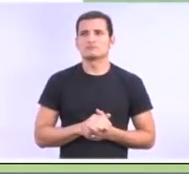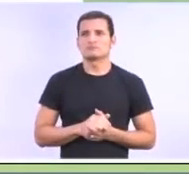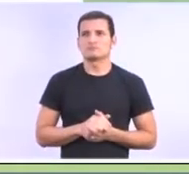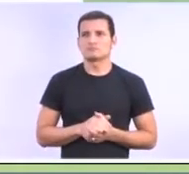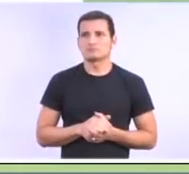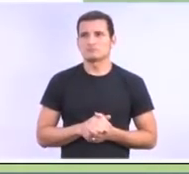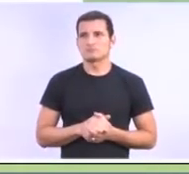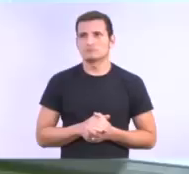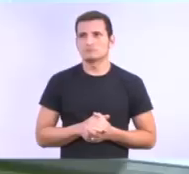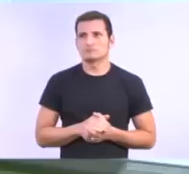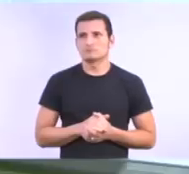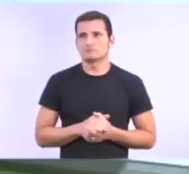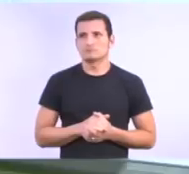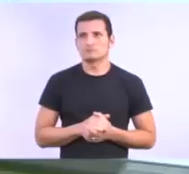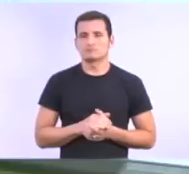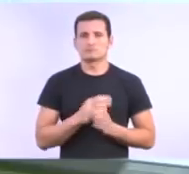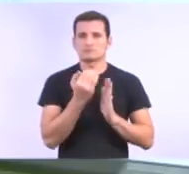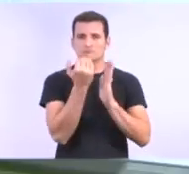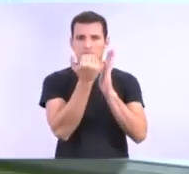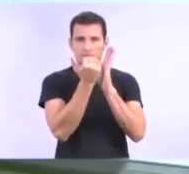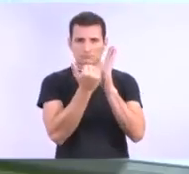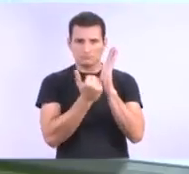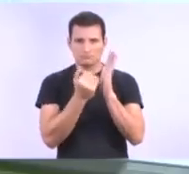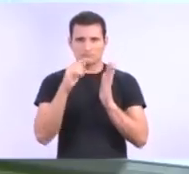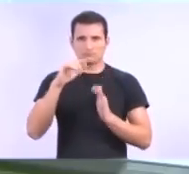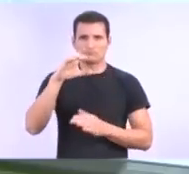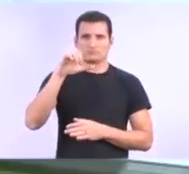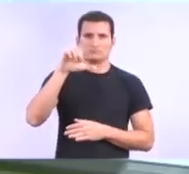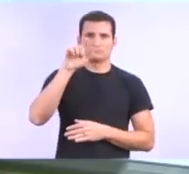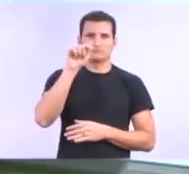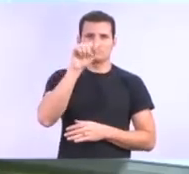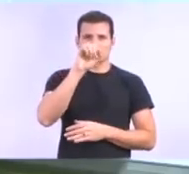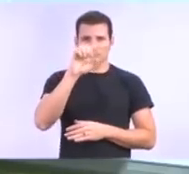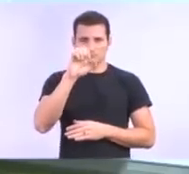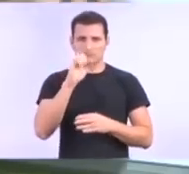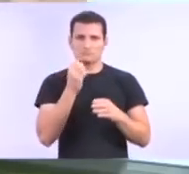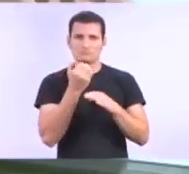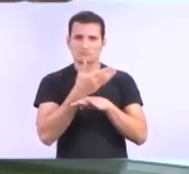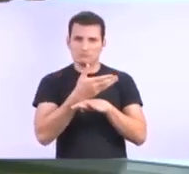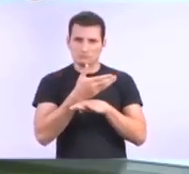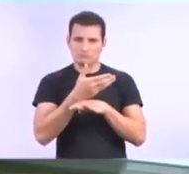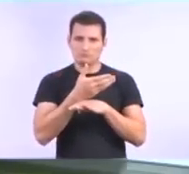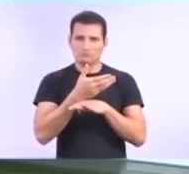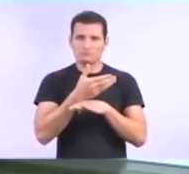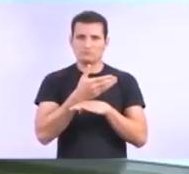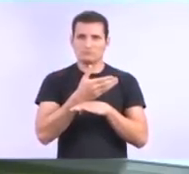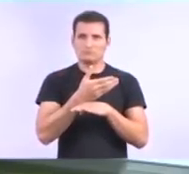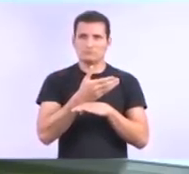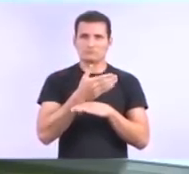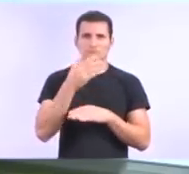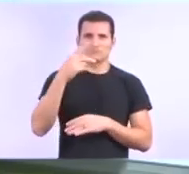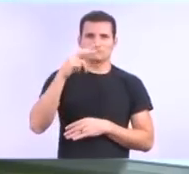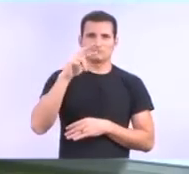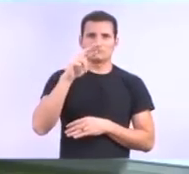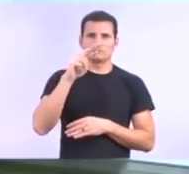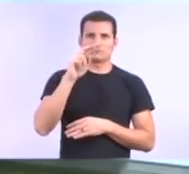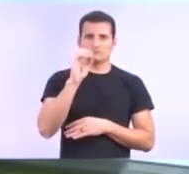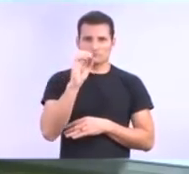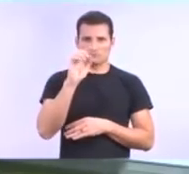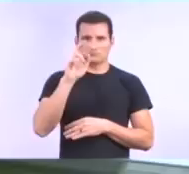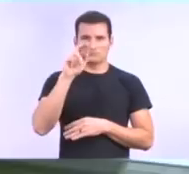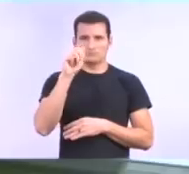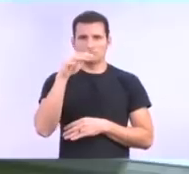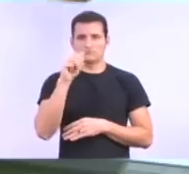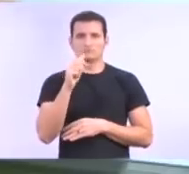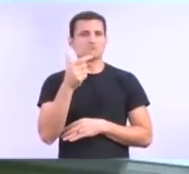que programa é uma classe externa a cliente. Programa não tem mais